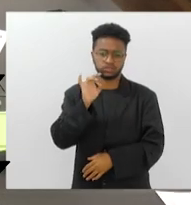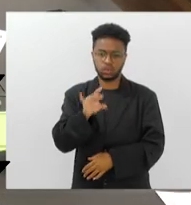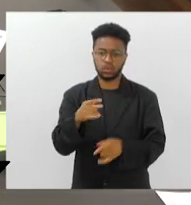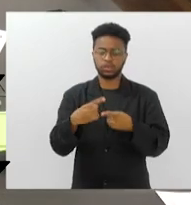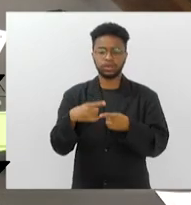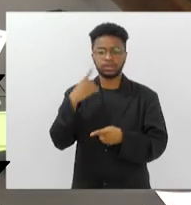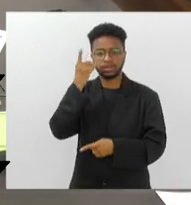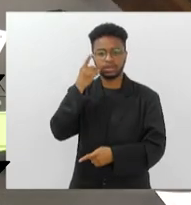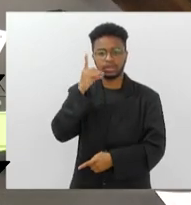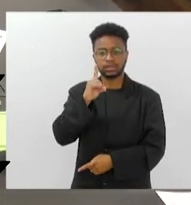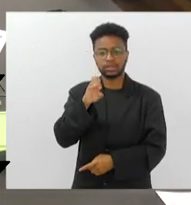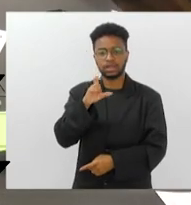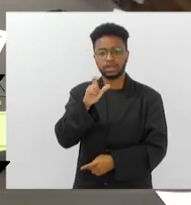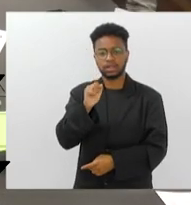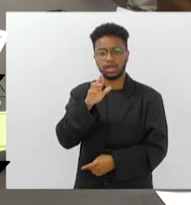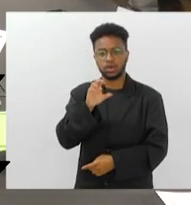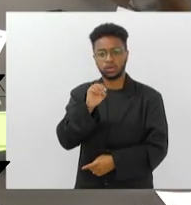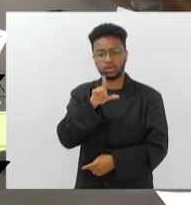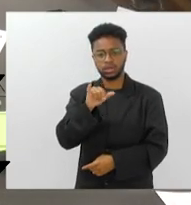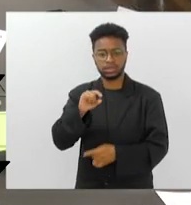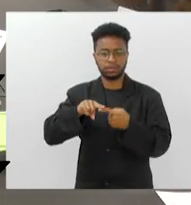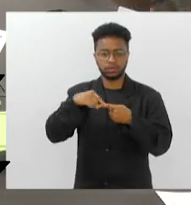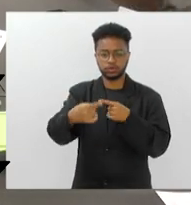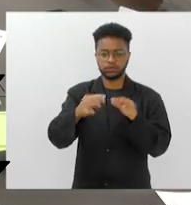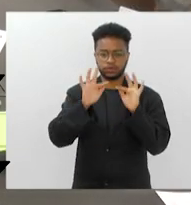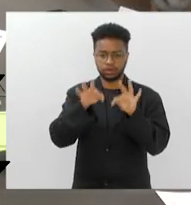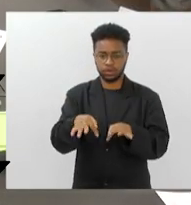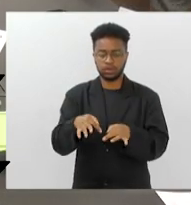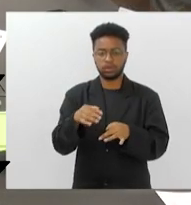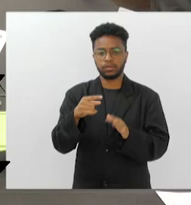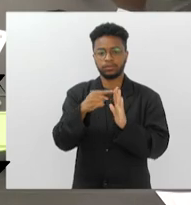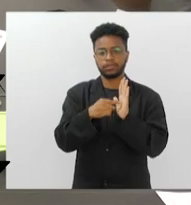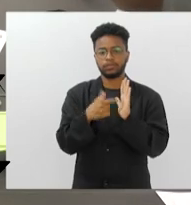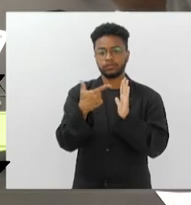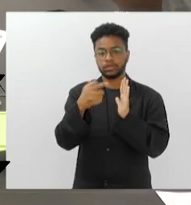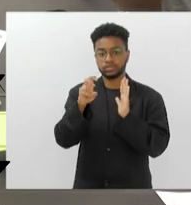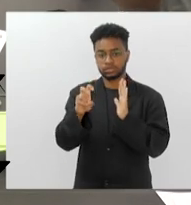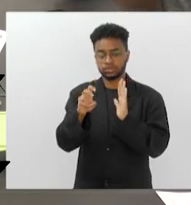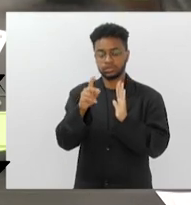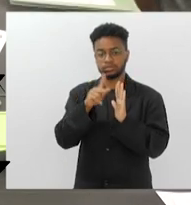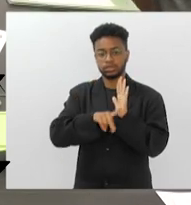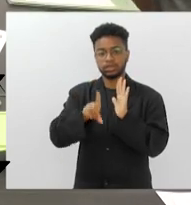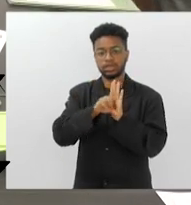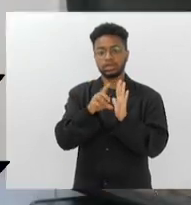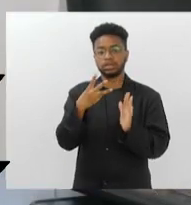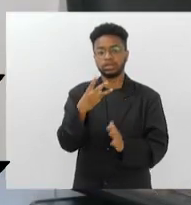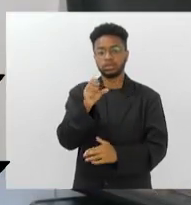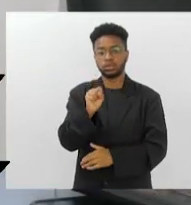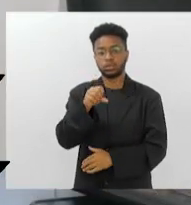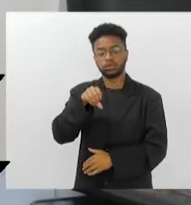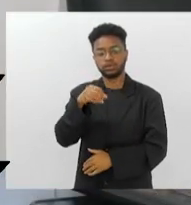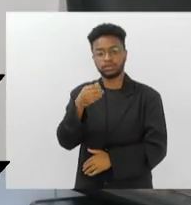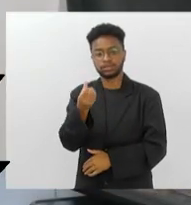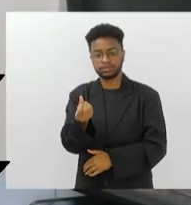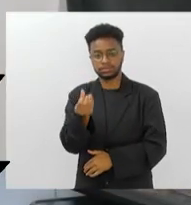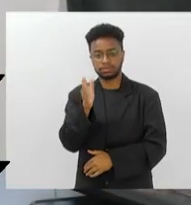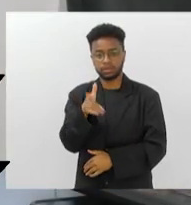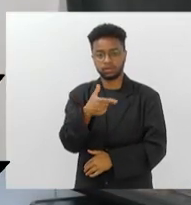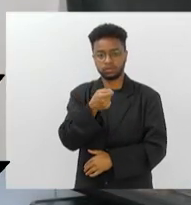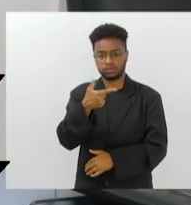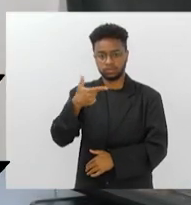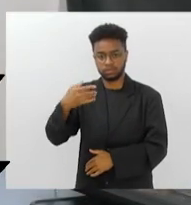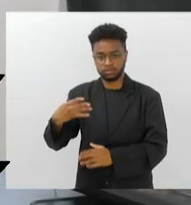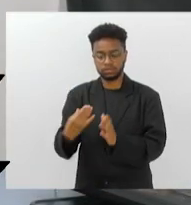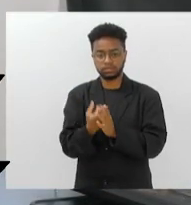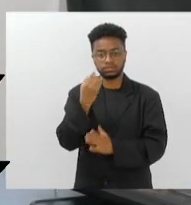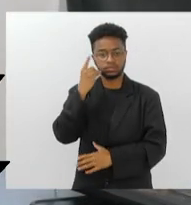delaroli depois a gente encerra 25 da pauta projeto de lei 3896 de 24 de autoria do